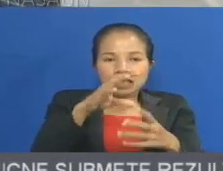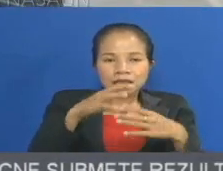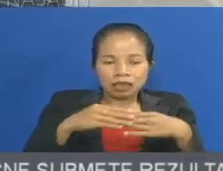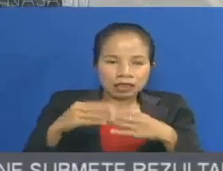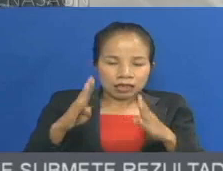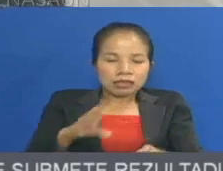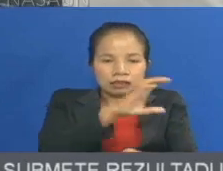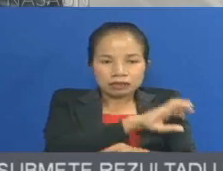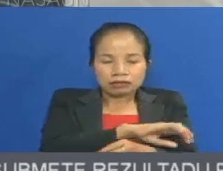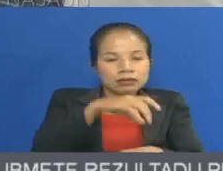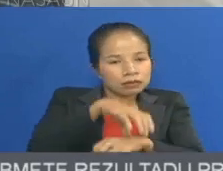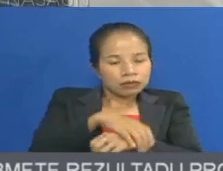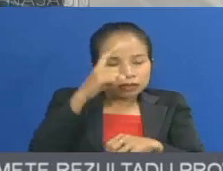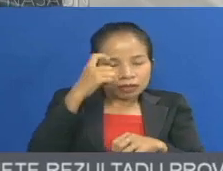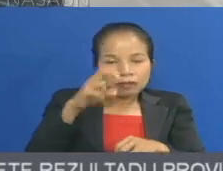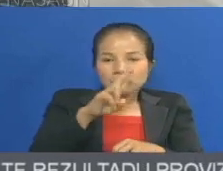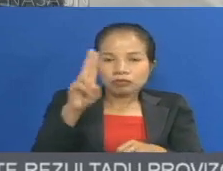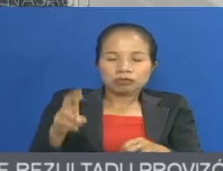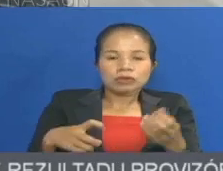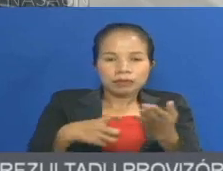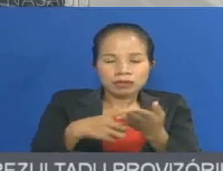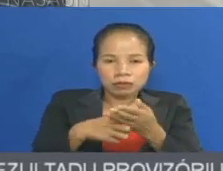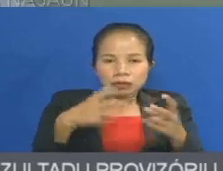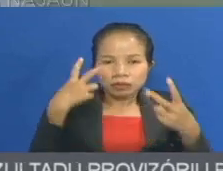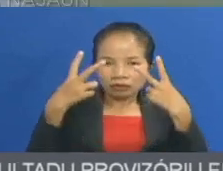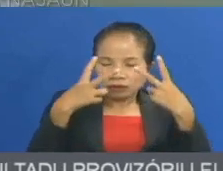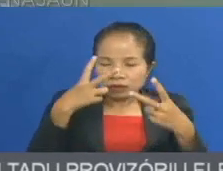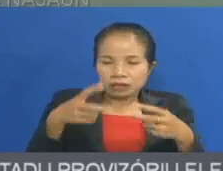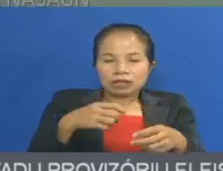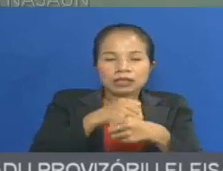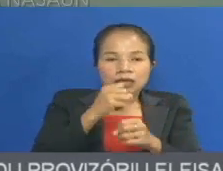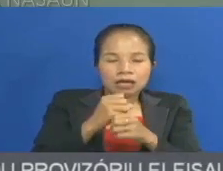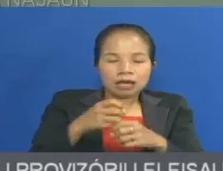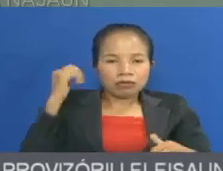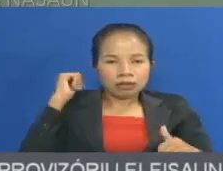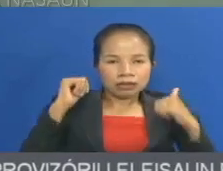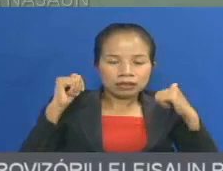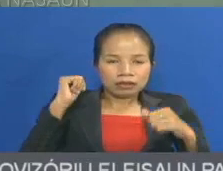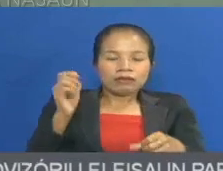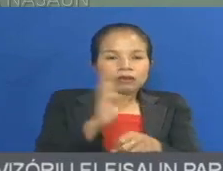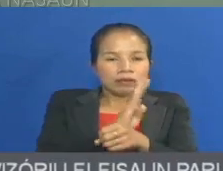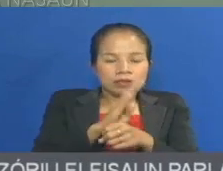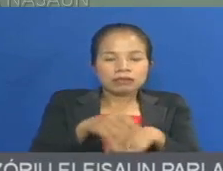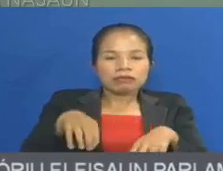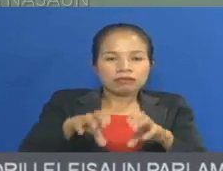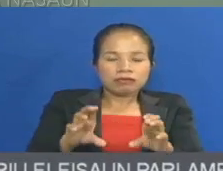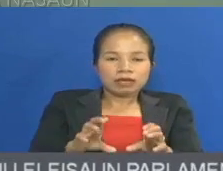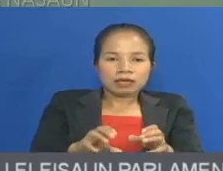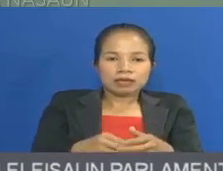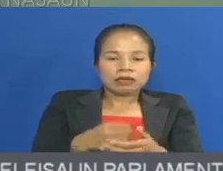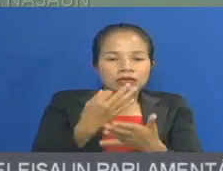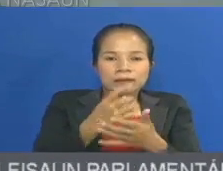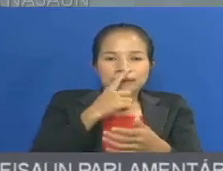captura. Também utiliza passaporte ou visa turista. Bahalau fale atividade negócio Fangosamian e em município